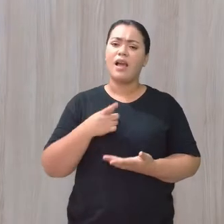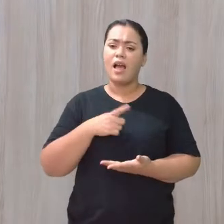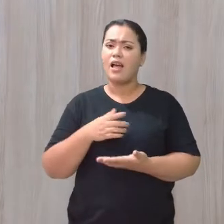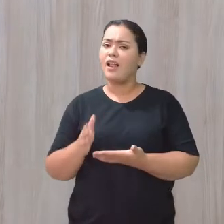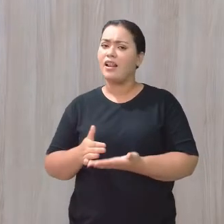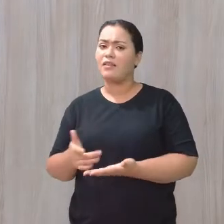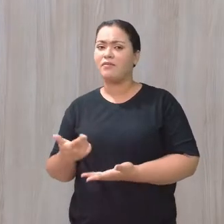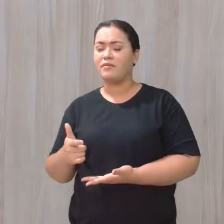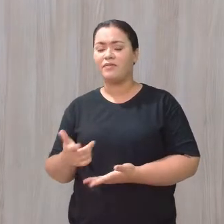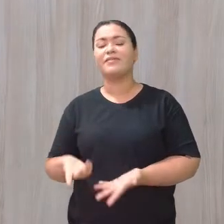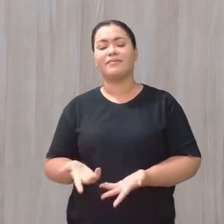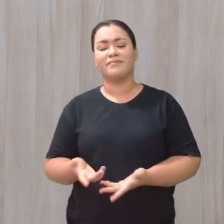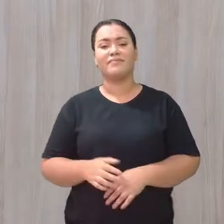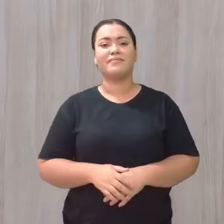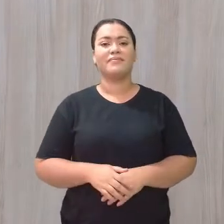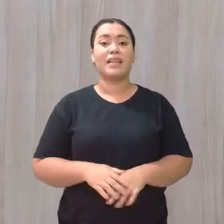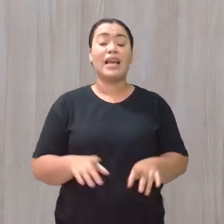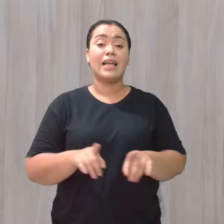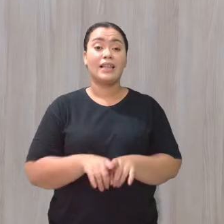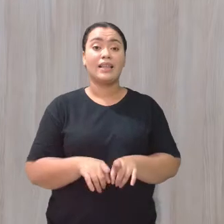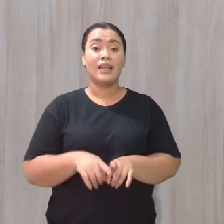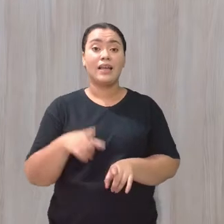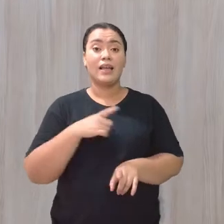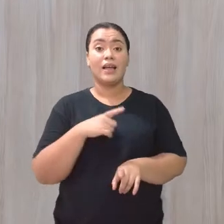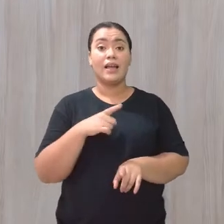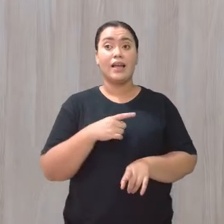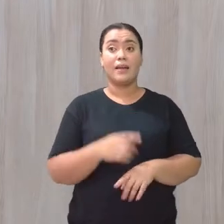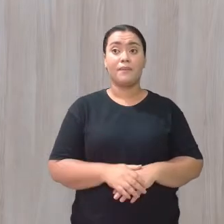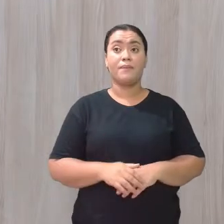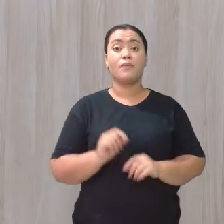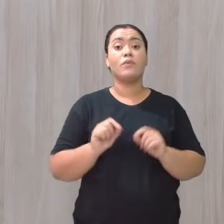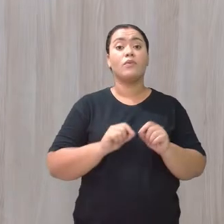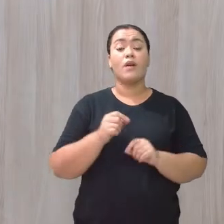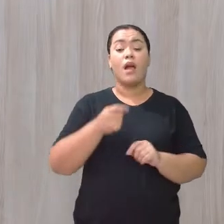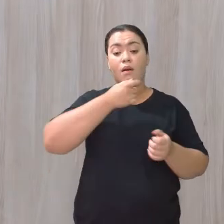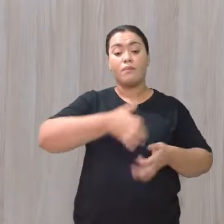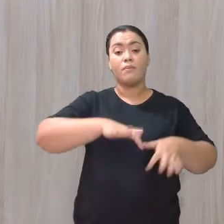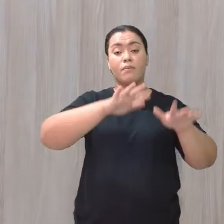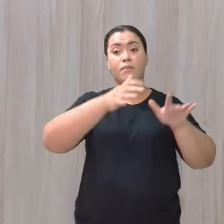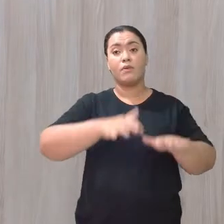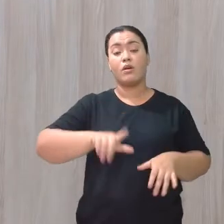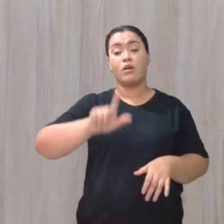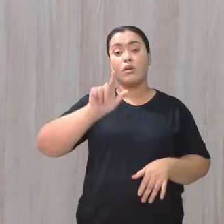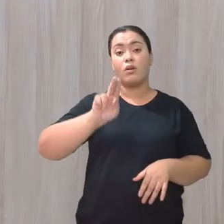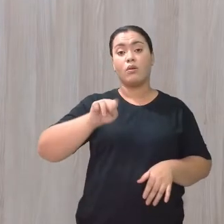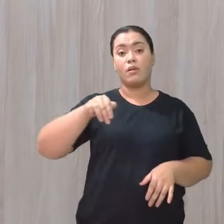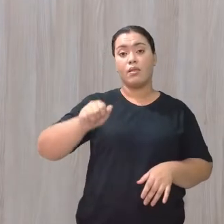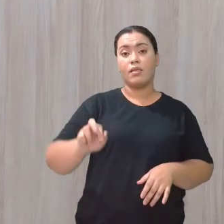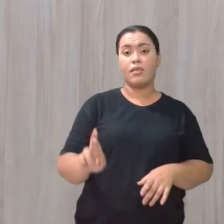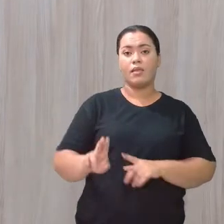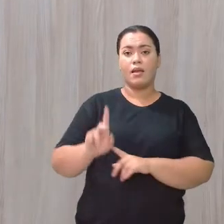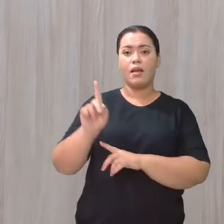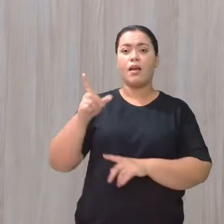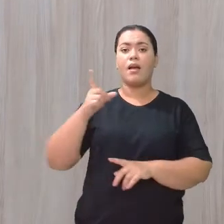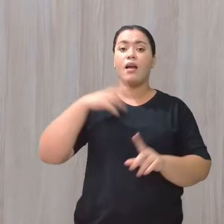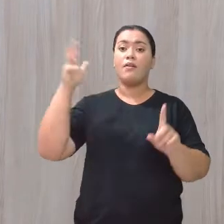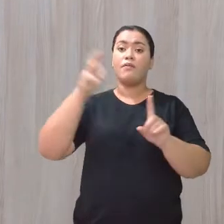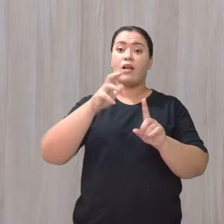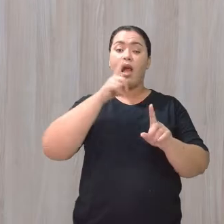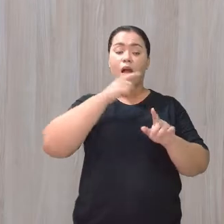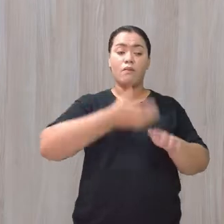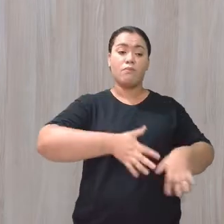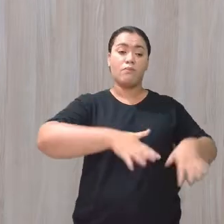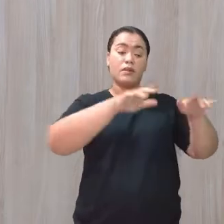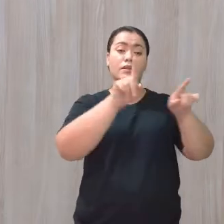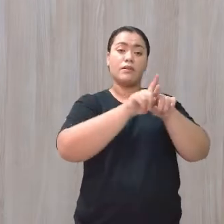esse assunto. Então, temos também a maré lunar, né? Essa maré lunar a gente vai ver que ela vai influenciar na maré alta e a